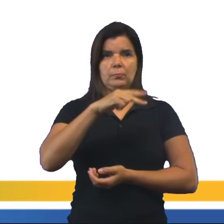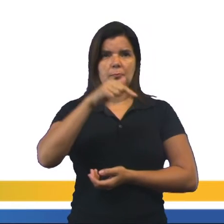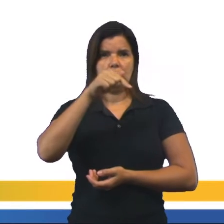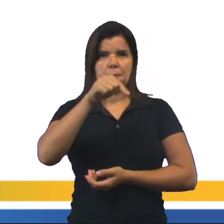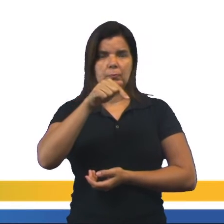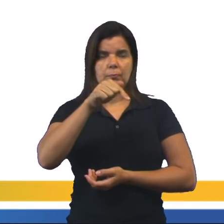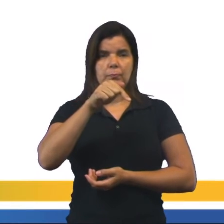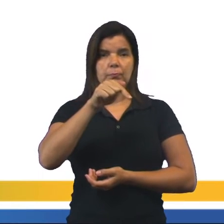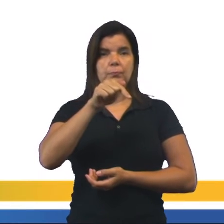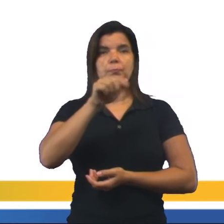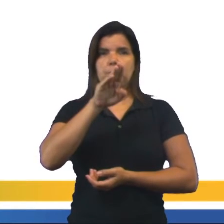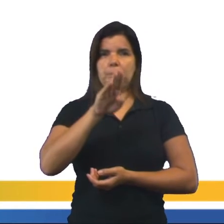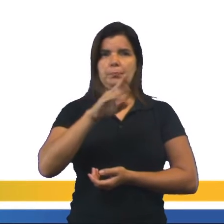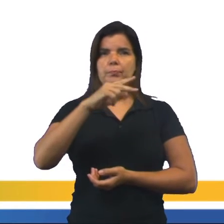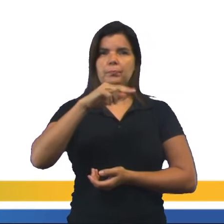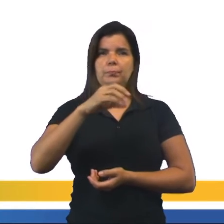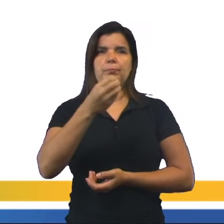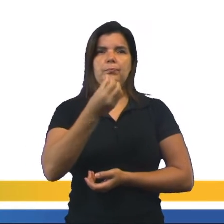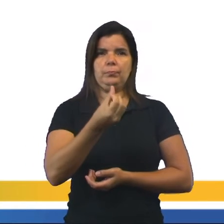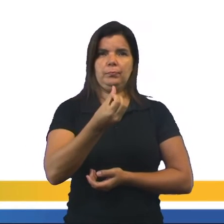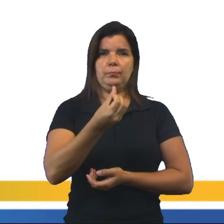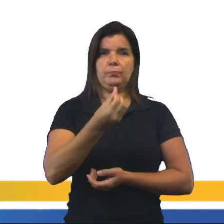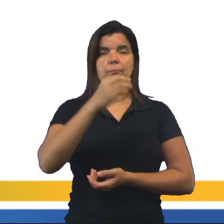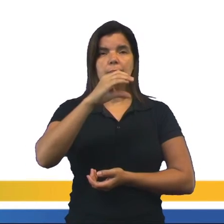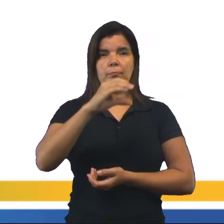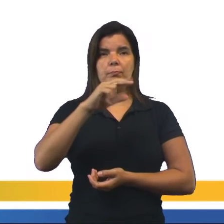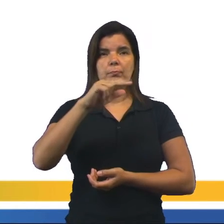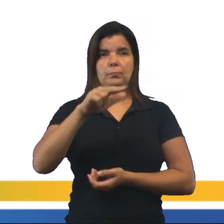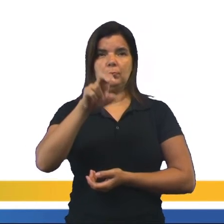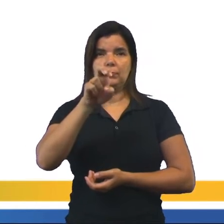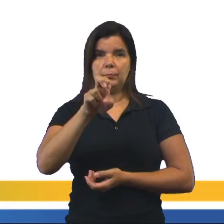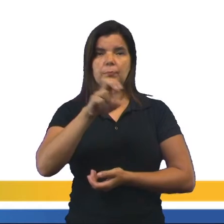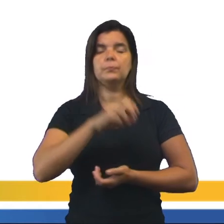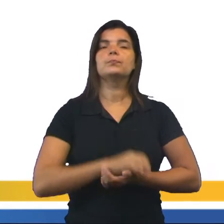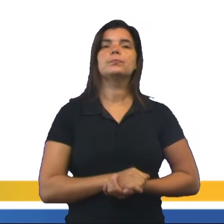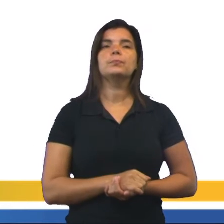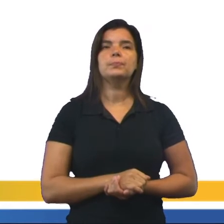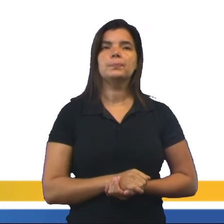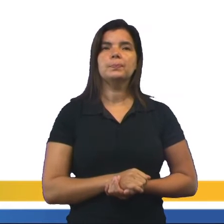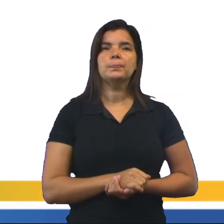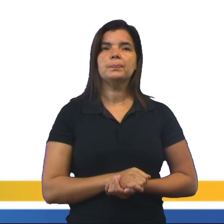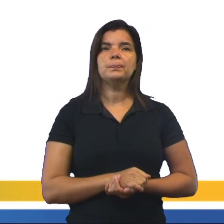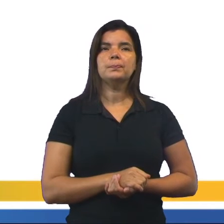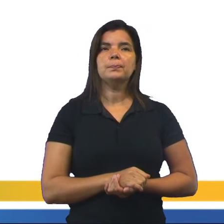A igual a 7, B igual a 6 e C igual a 5.